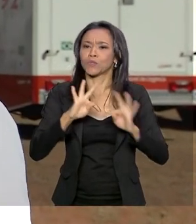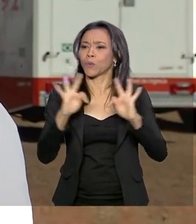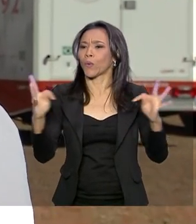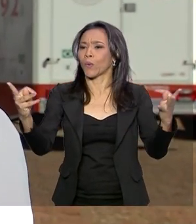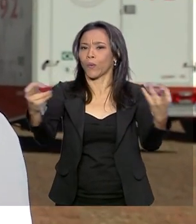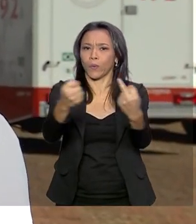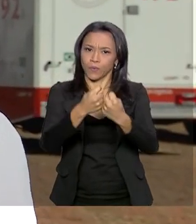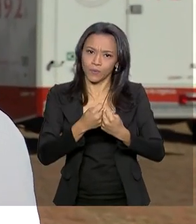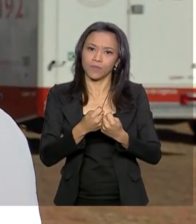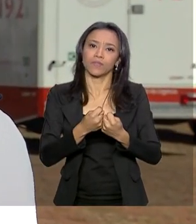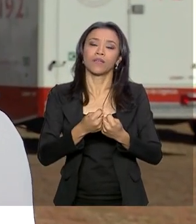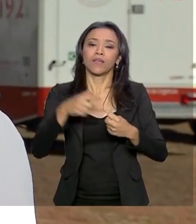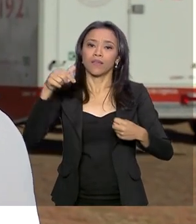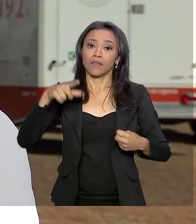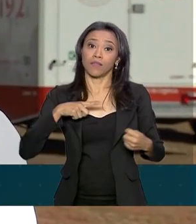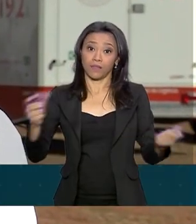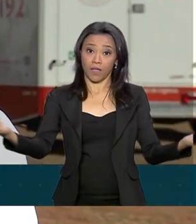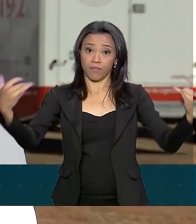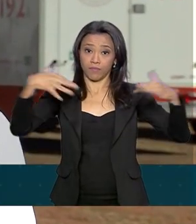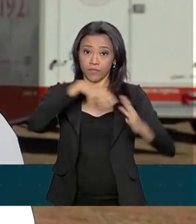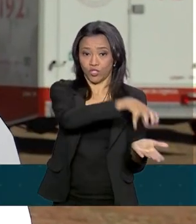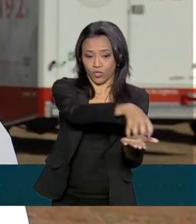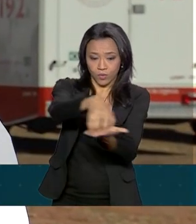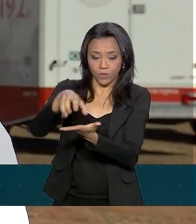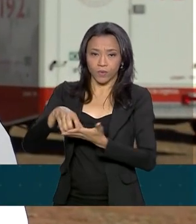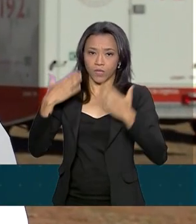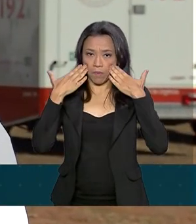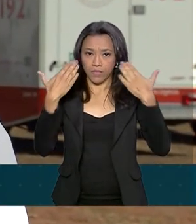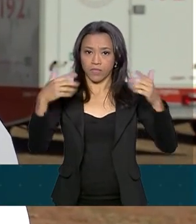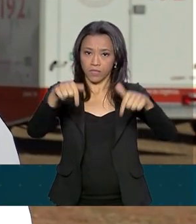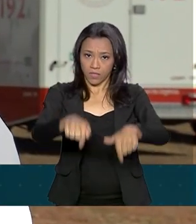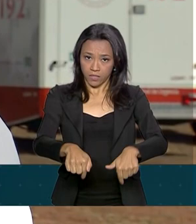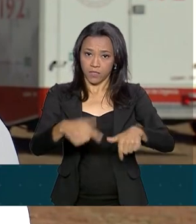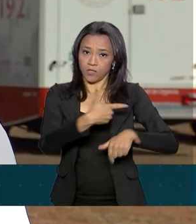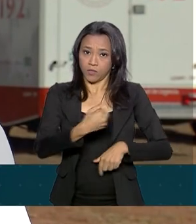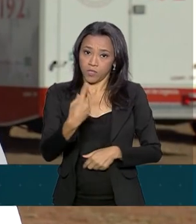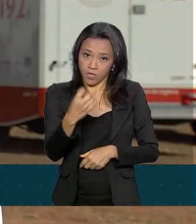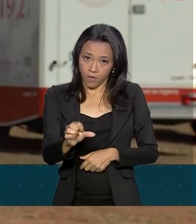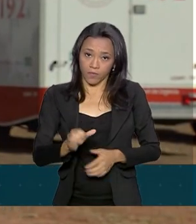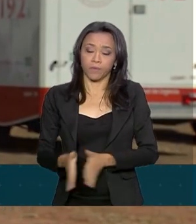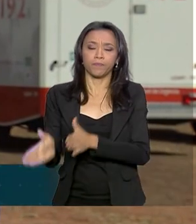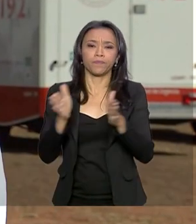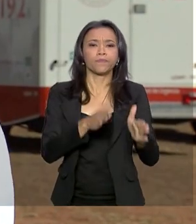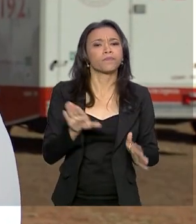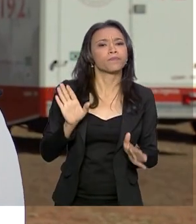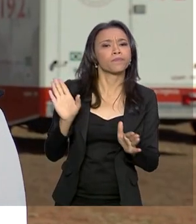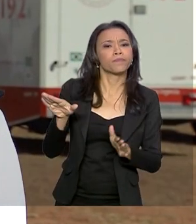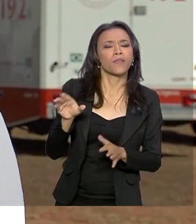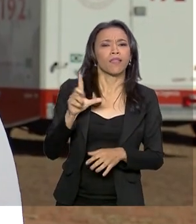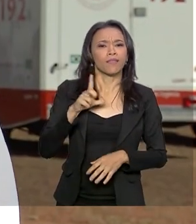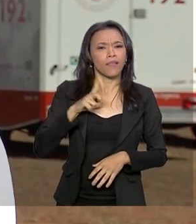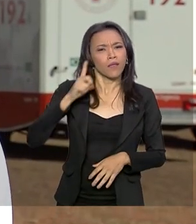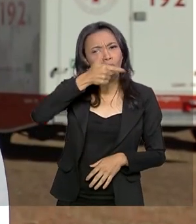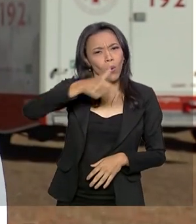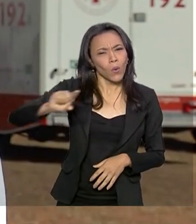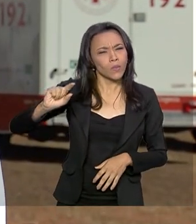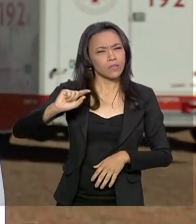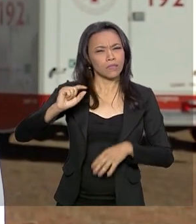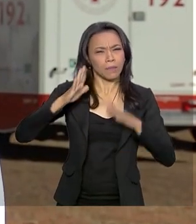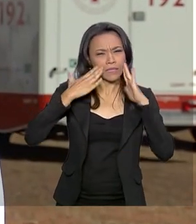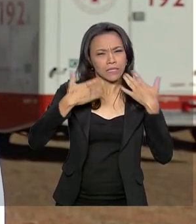que estão expondo e compondo a nossa exposição de 2019 agora além dessa exposição também tem uma das atrações especiais